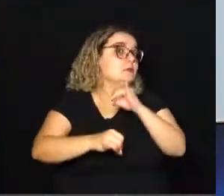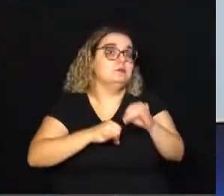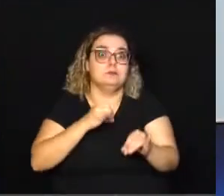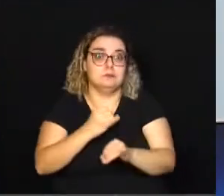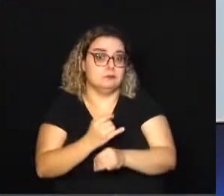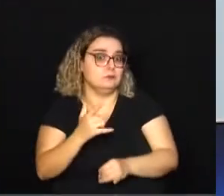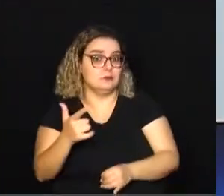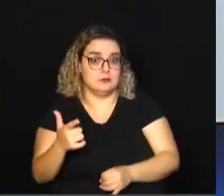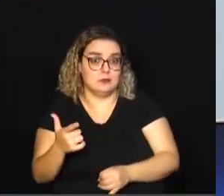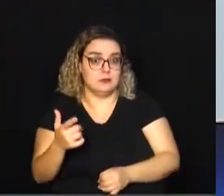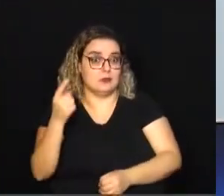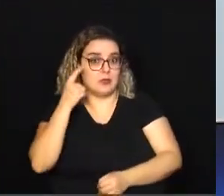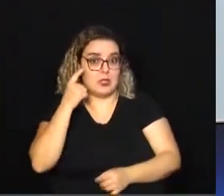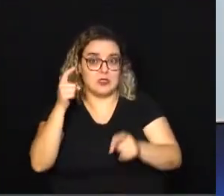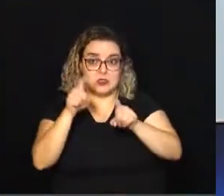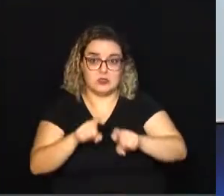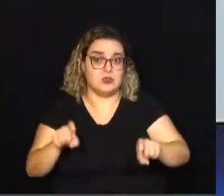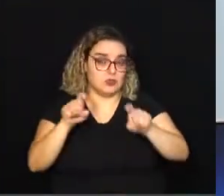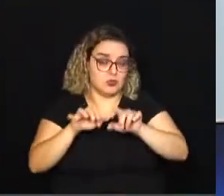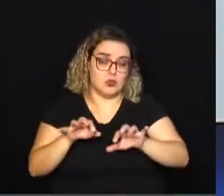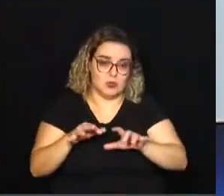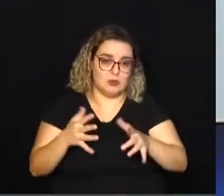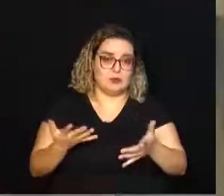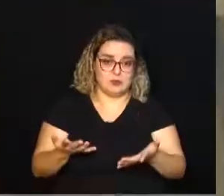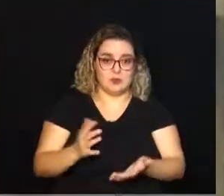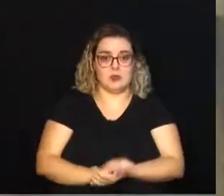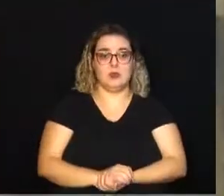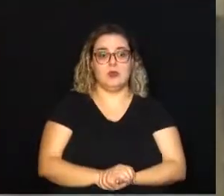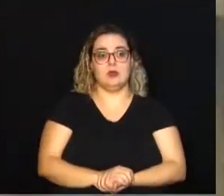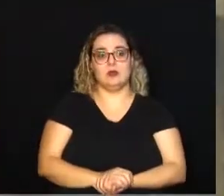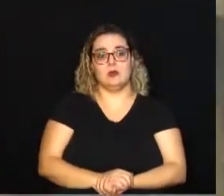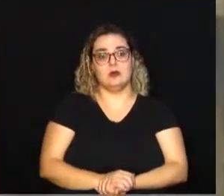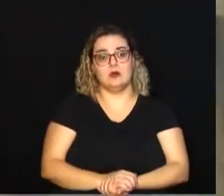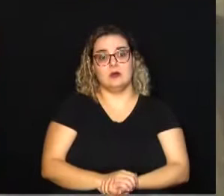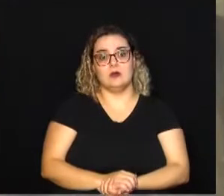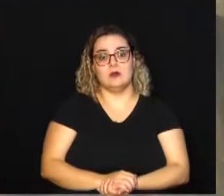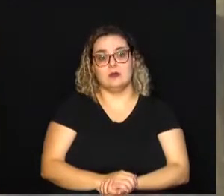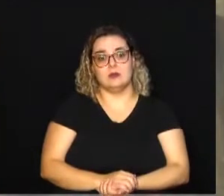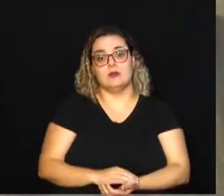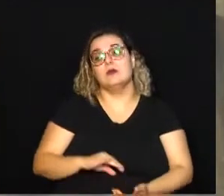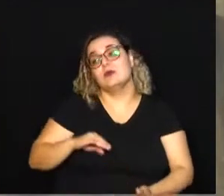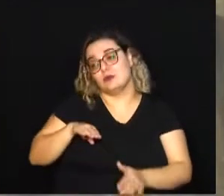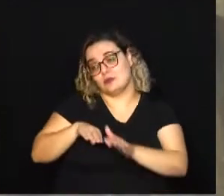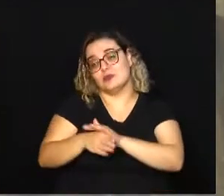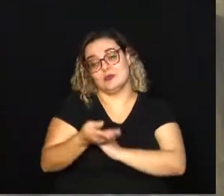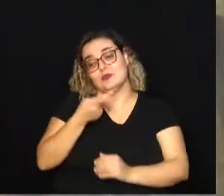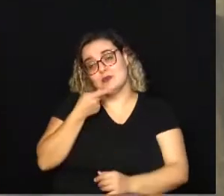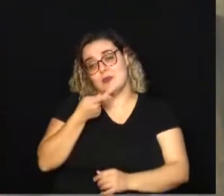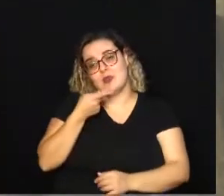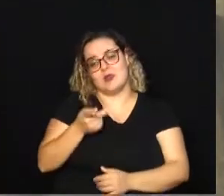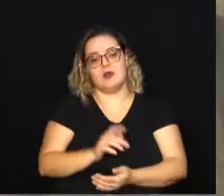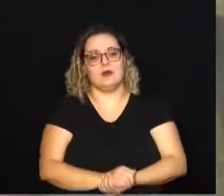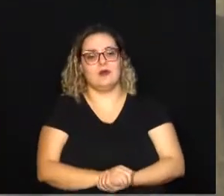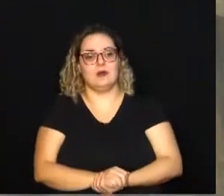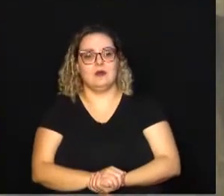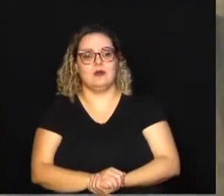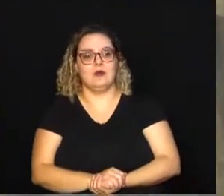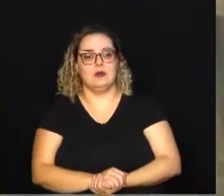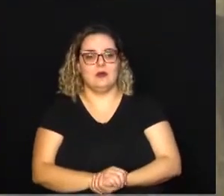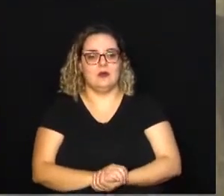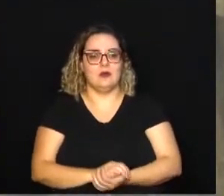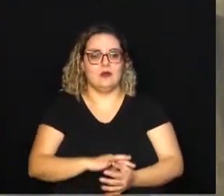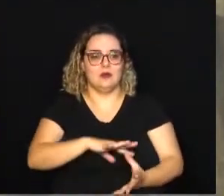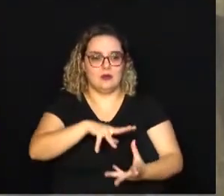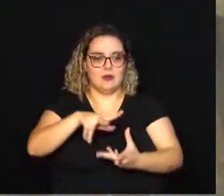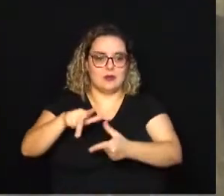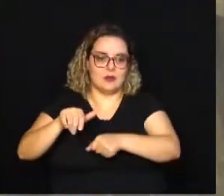mais um computador, né? É isso, Gabriel. Eu costumo falar que essa pandemia, ela escancarou muita coisa, né?